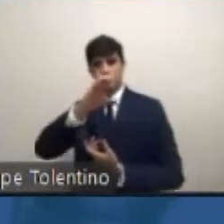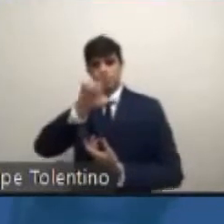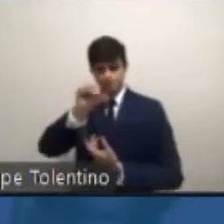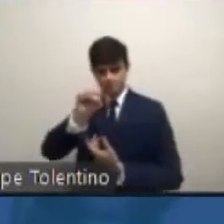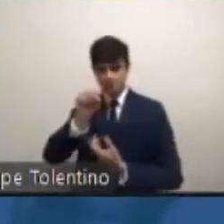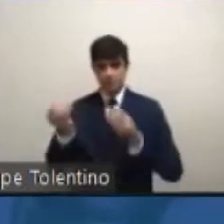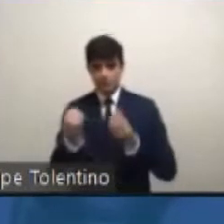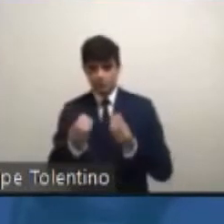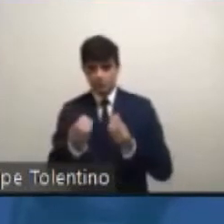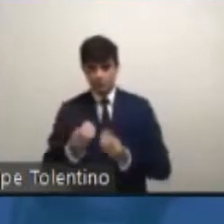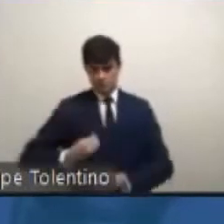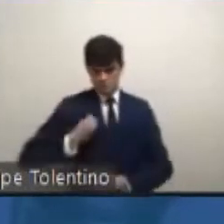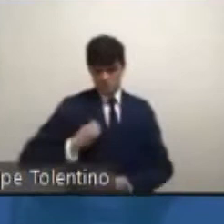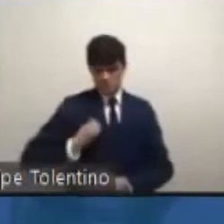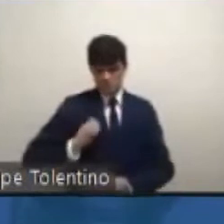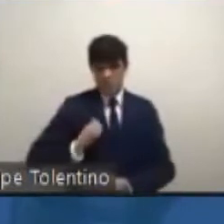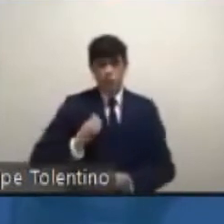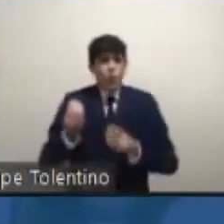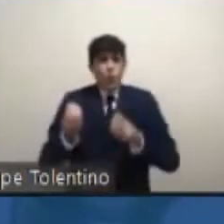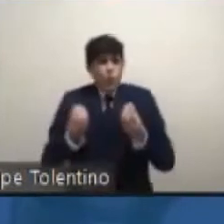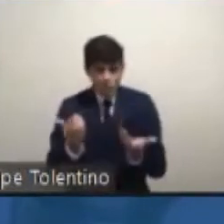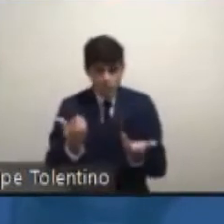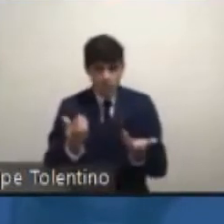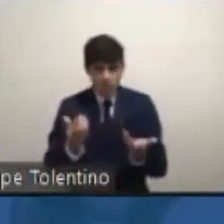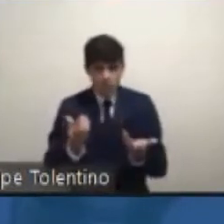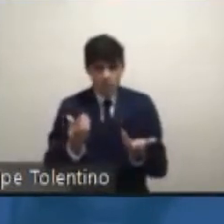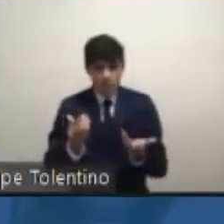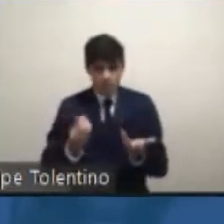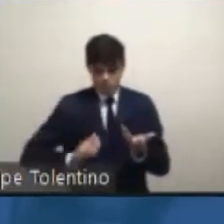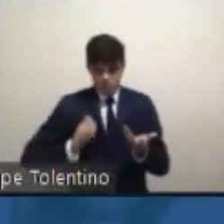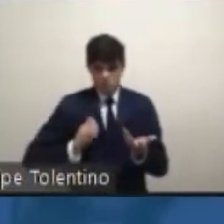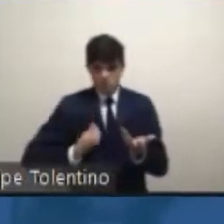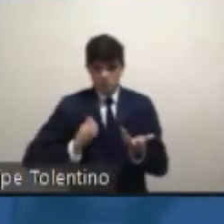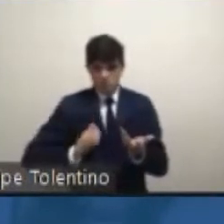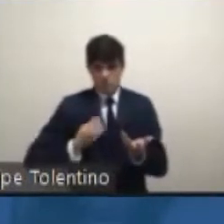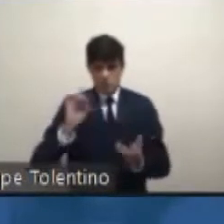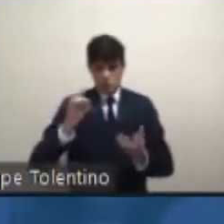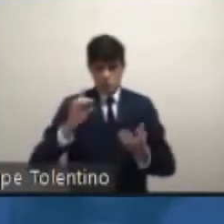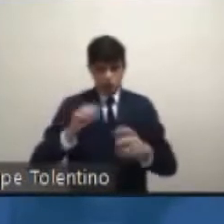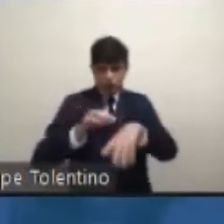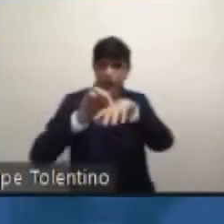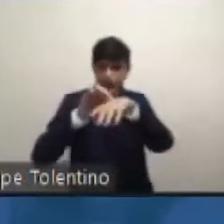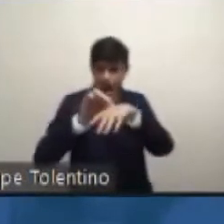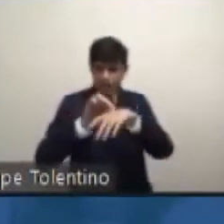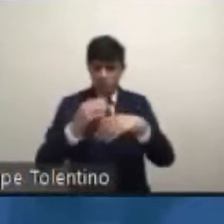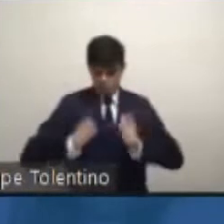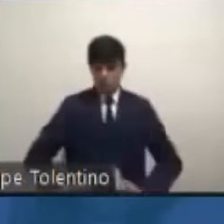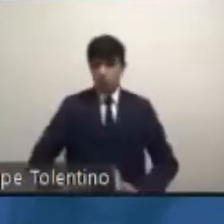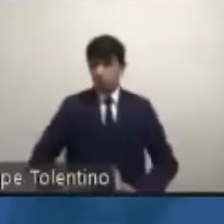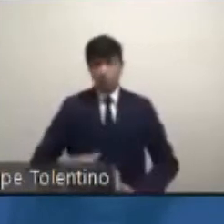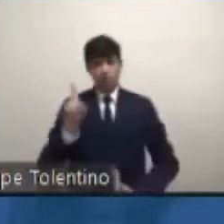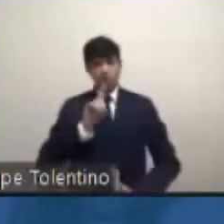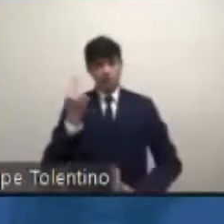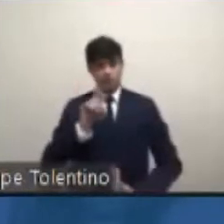sentido biológico. Vida, do ponto de vista jurídico, não é só a carne, não é só a parte física, mas envolve todos os